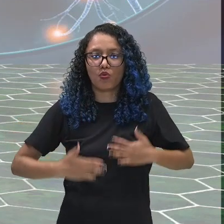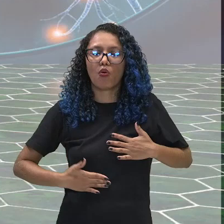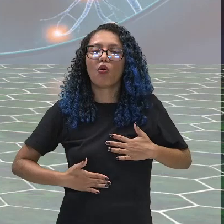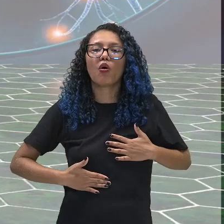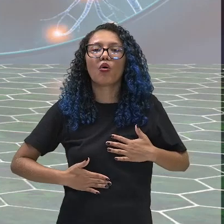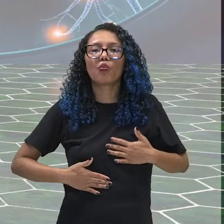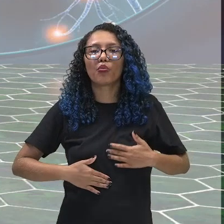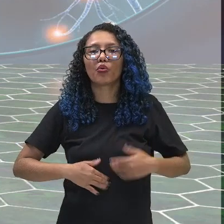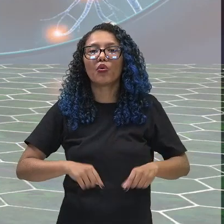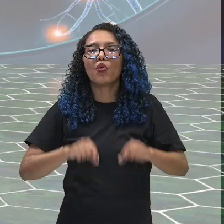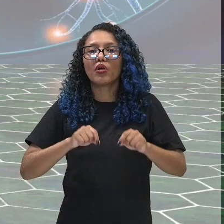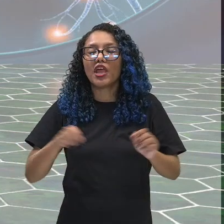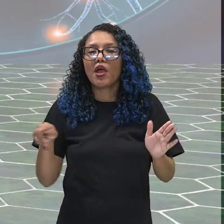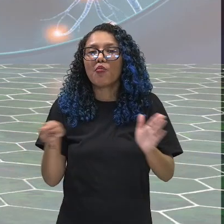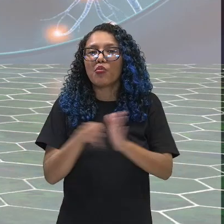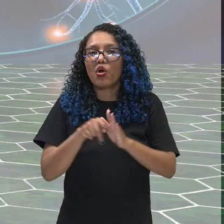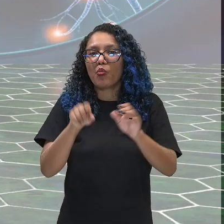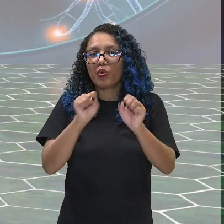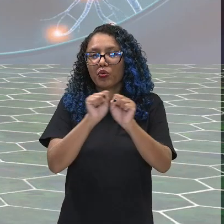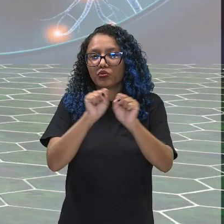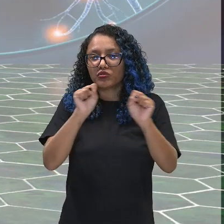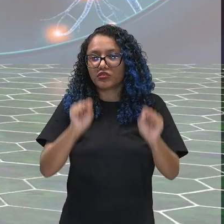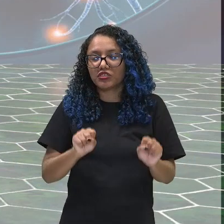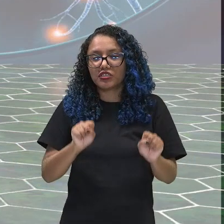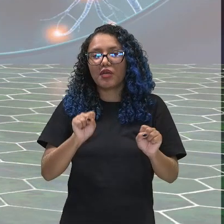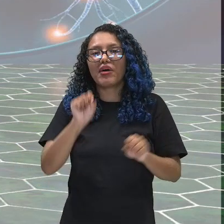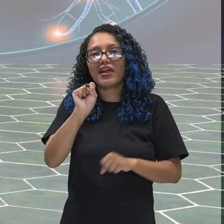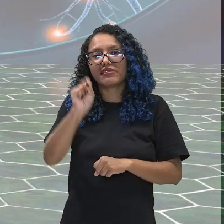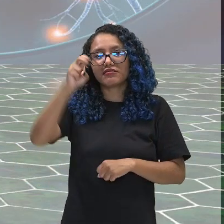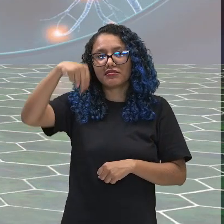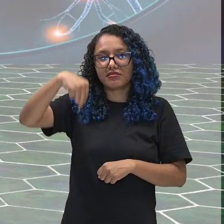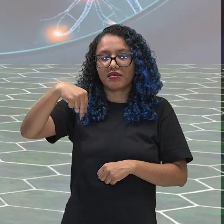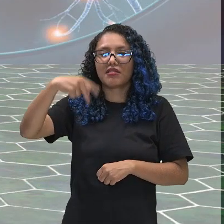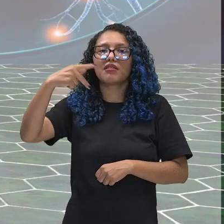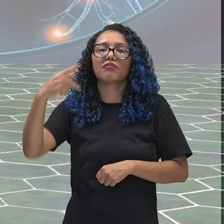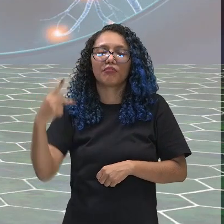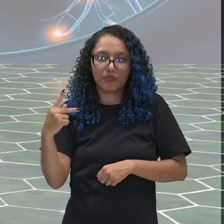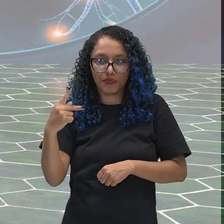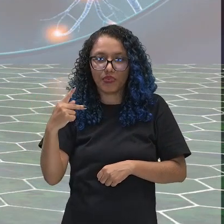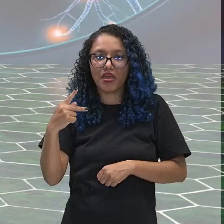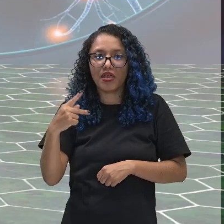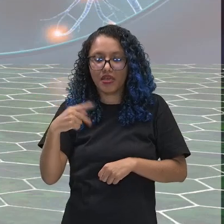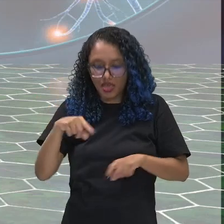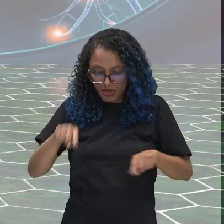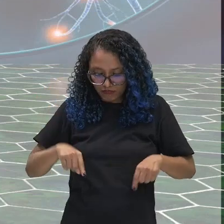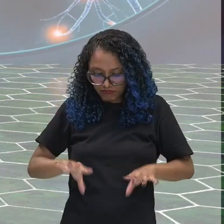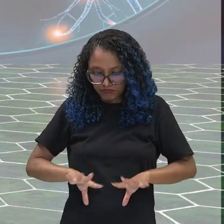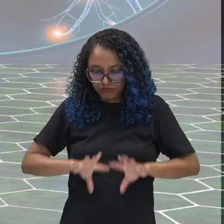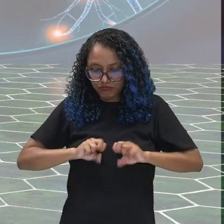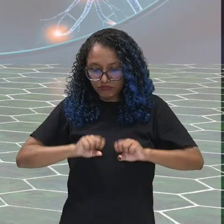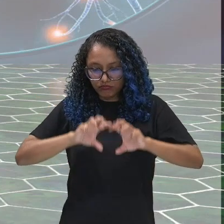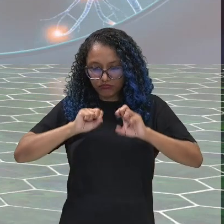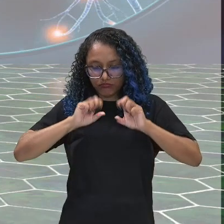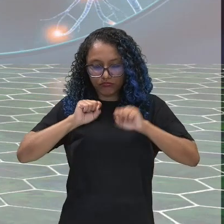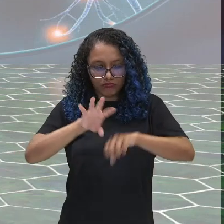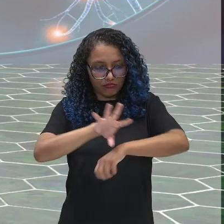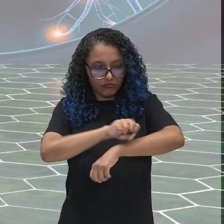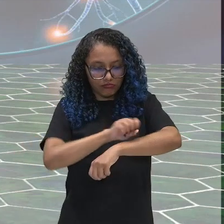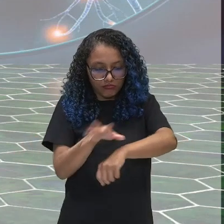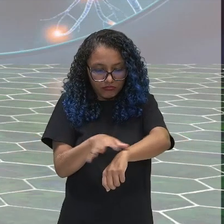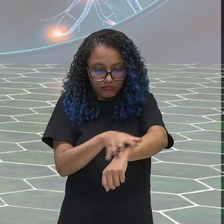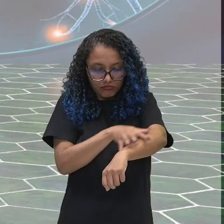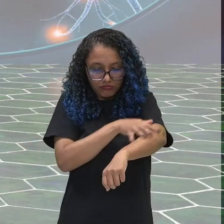nervoso periférico, e são eles que recebem essas informações do ambiente, a parte